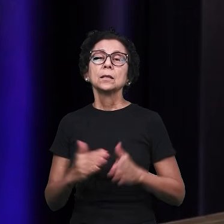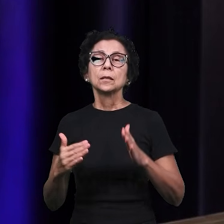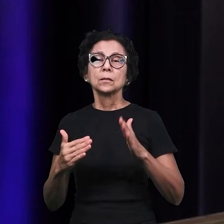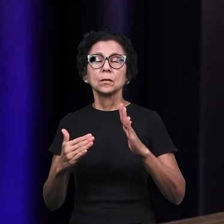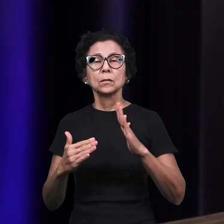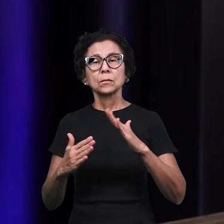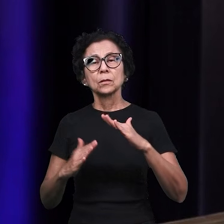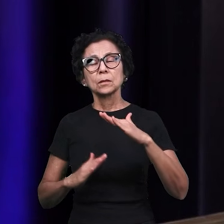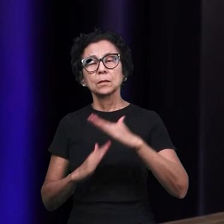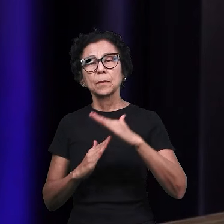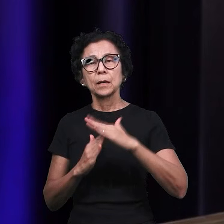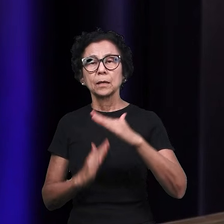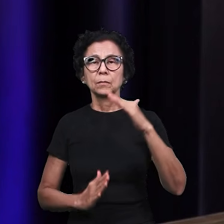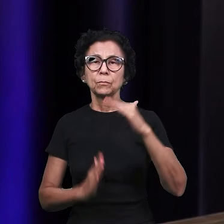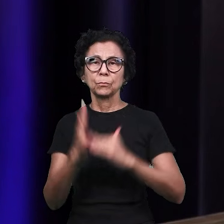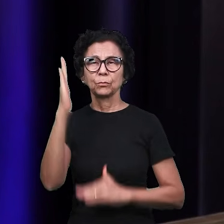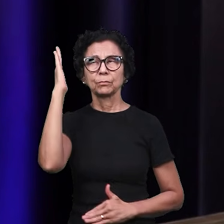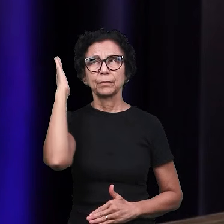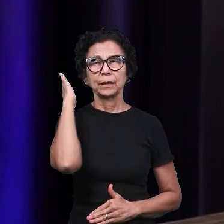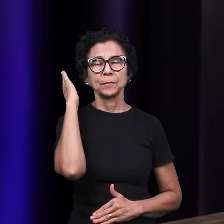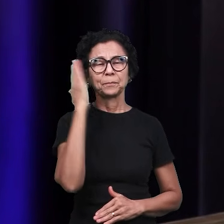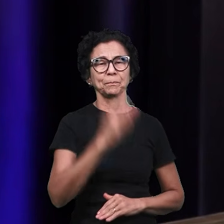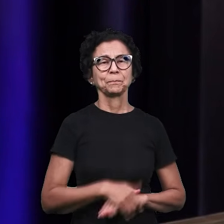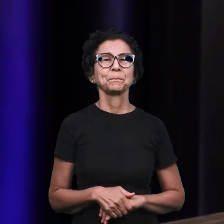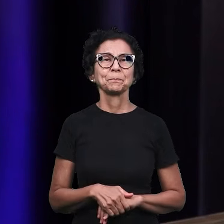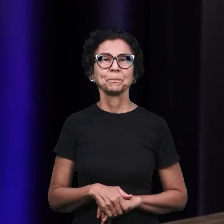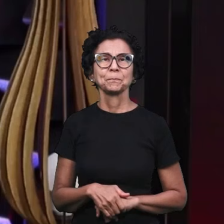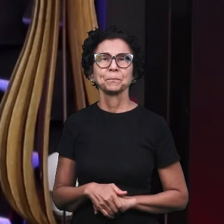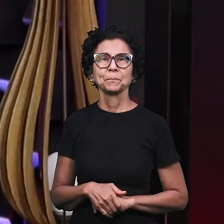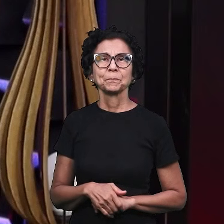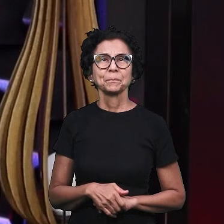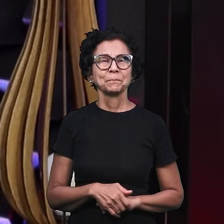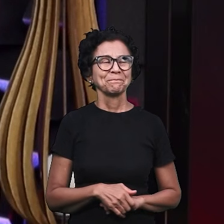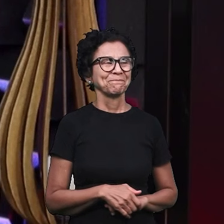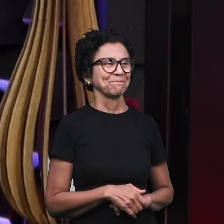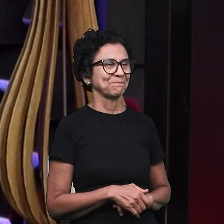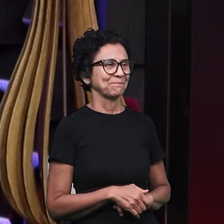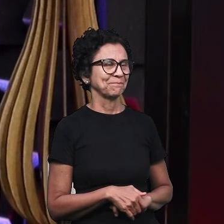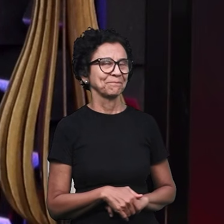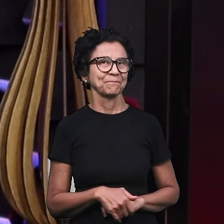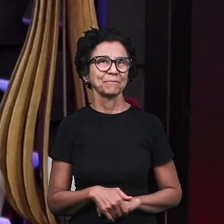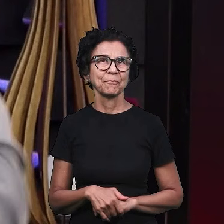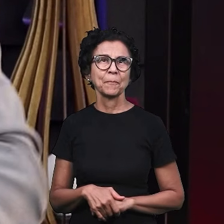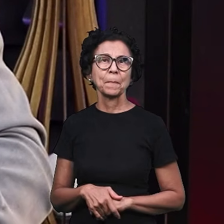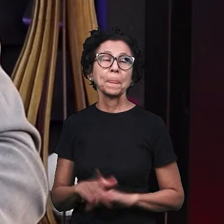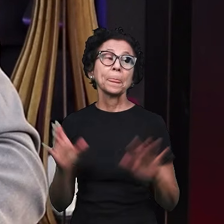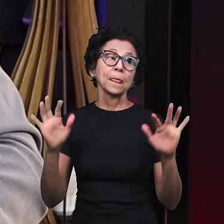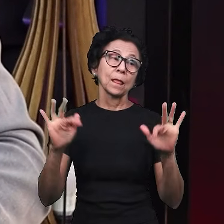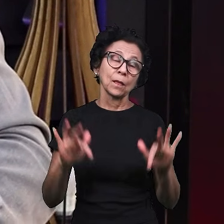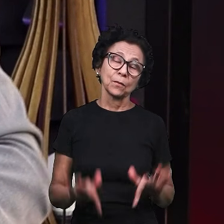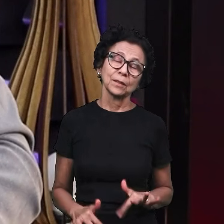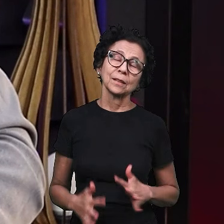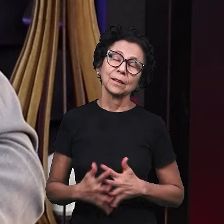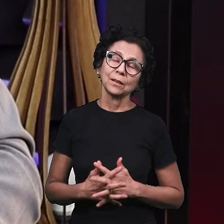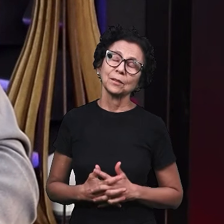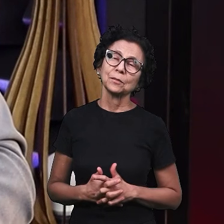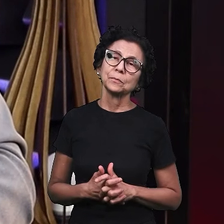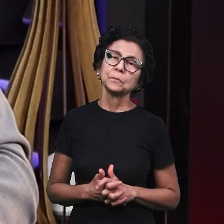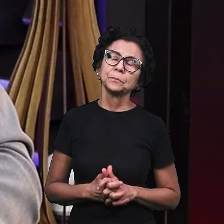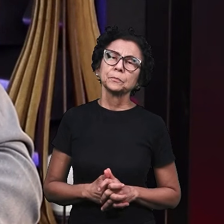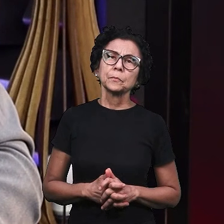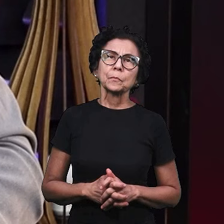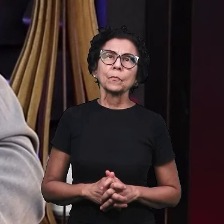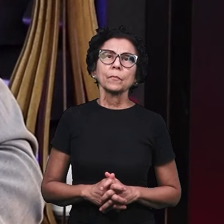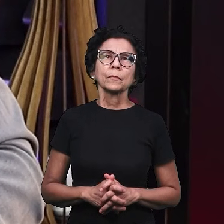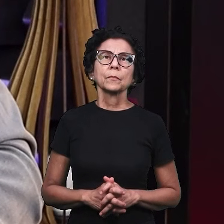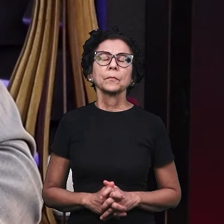todas as barreiras e caminhar na presença do Senhor. Glória a Jesus. Pastor Roberto e os nossos queridos que estão nos assistindo, nós estamos chegando ao